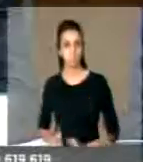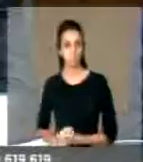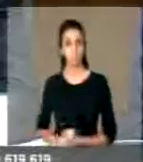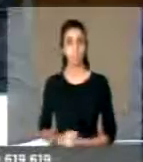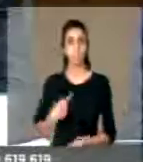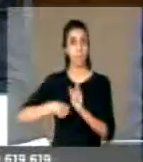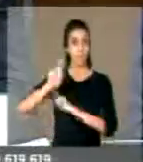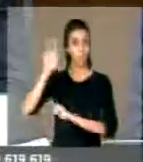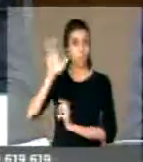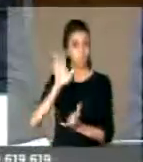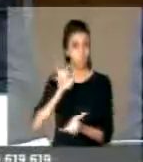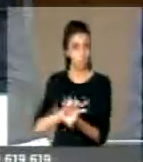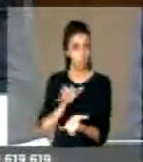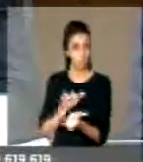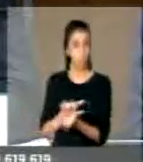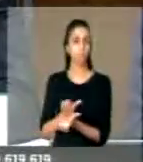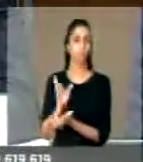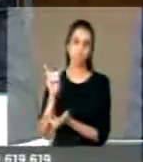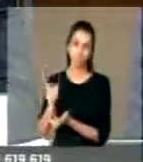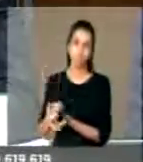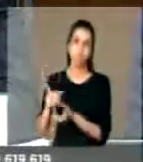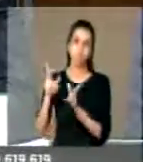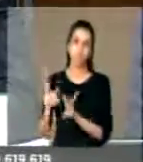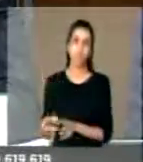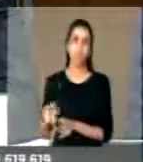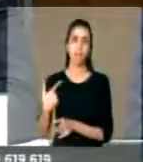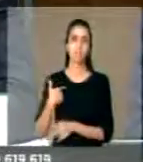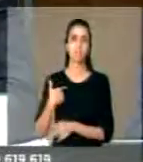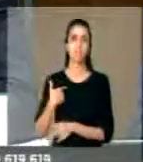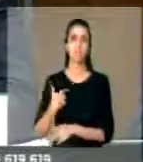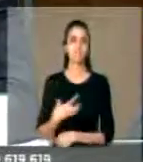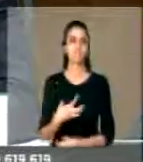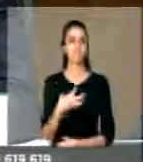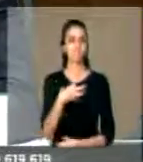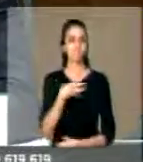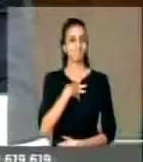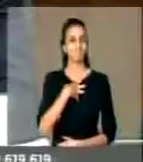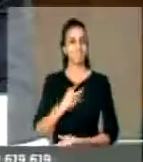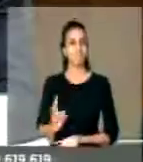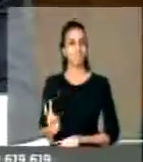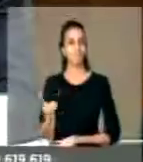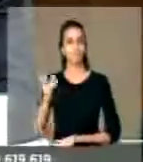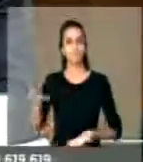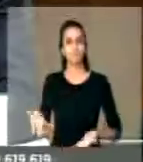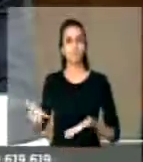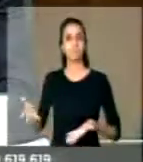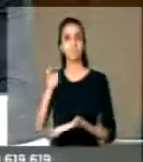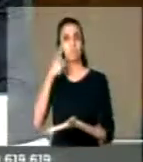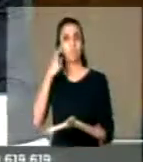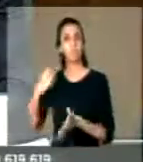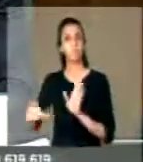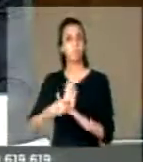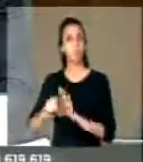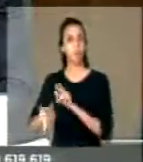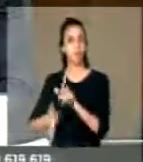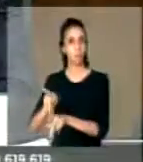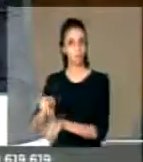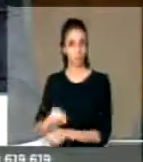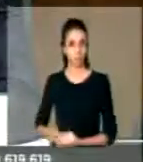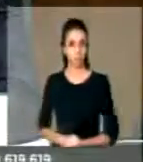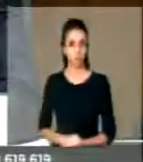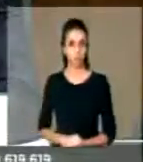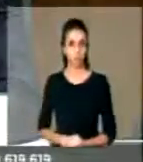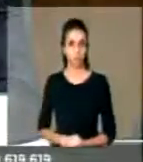Pernambucana serviu-se assim desse espírito de franca valorização do interesse público. E hoje,